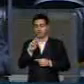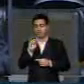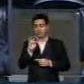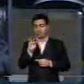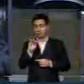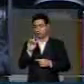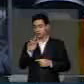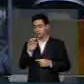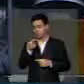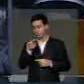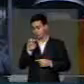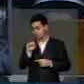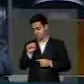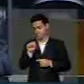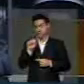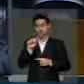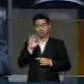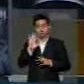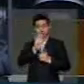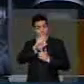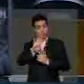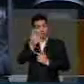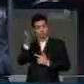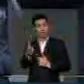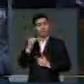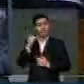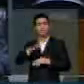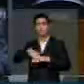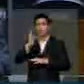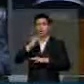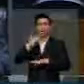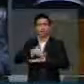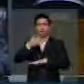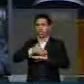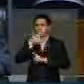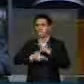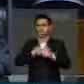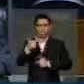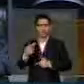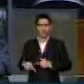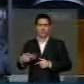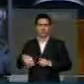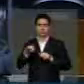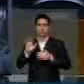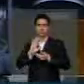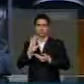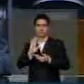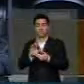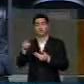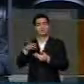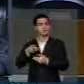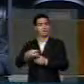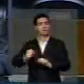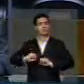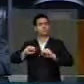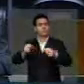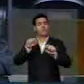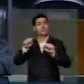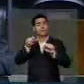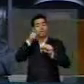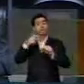já que como destaquei su excelência dos parlamentares mais atuantes neste plenário defendendo dos interesses maiores do povo